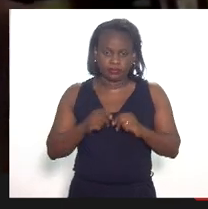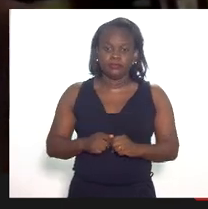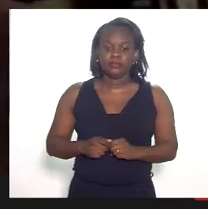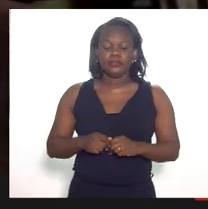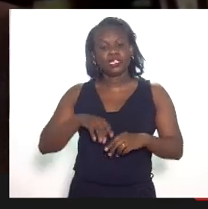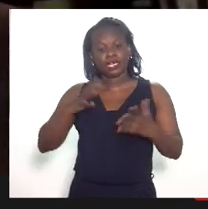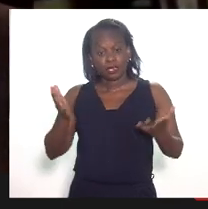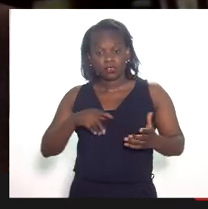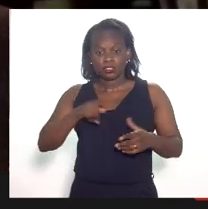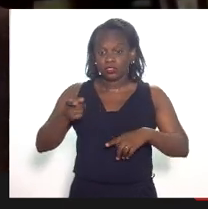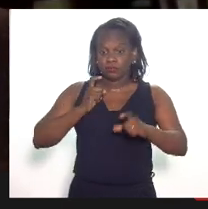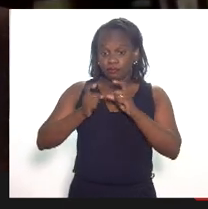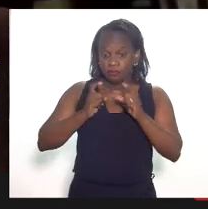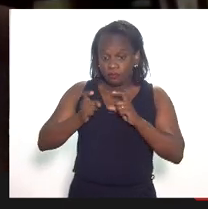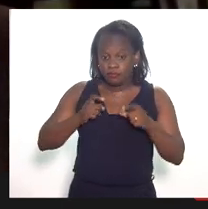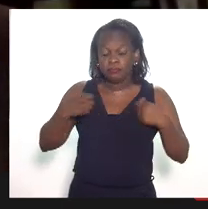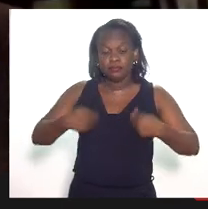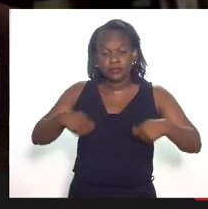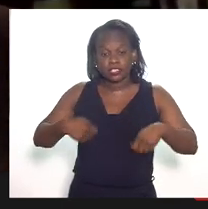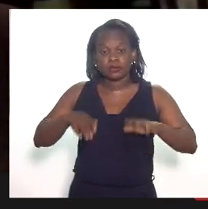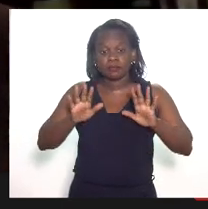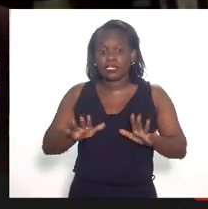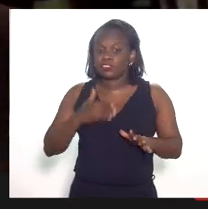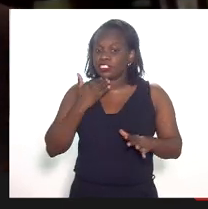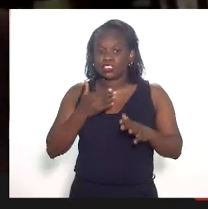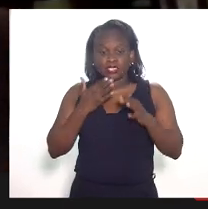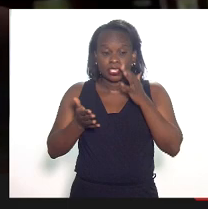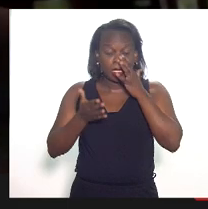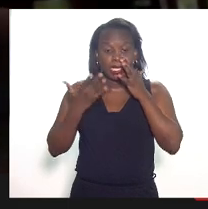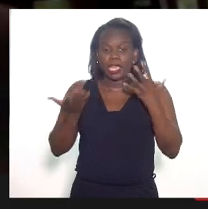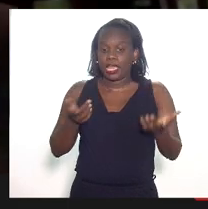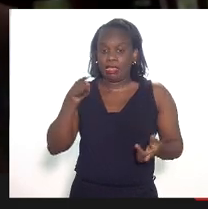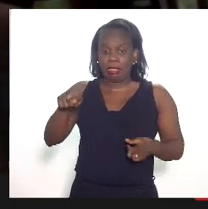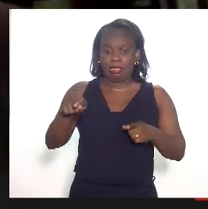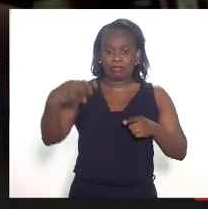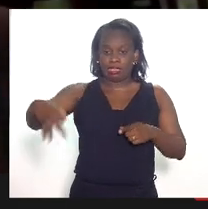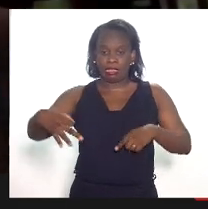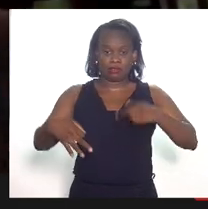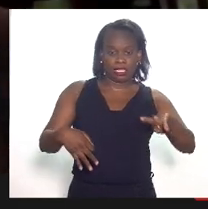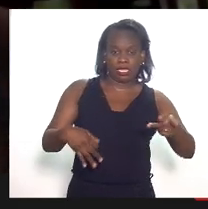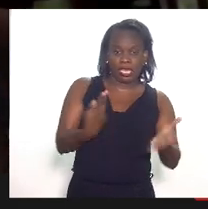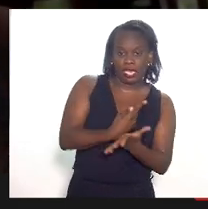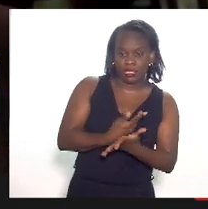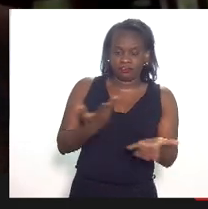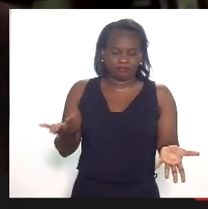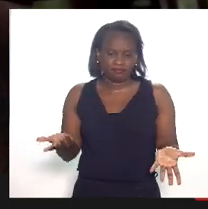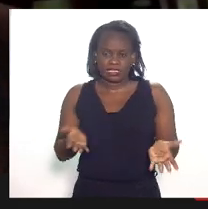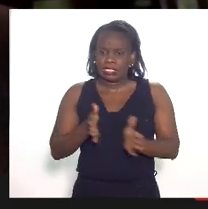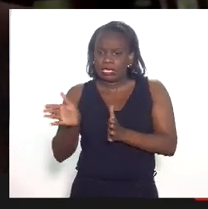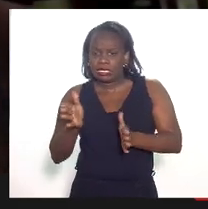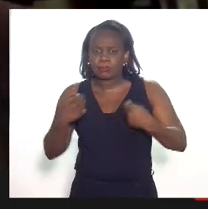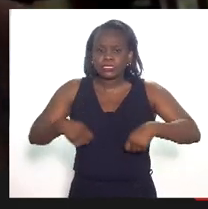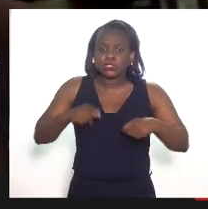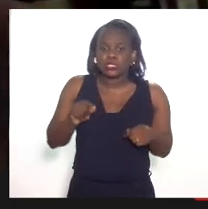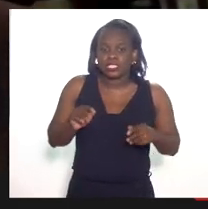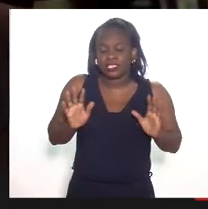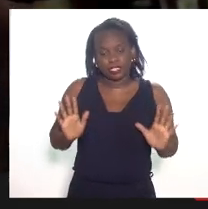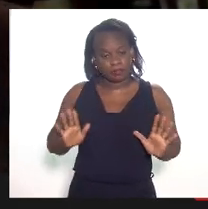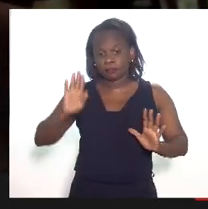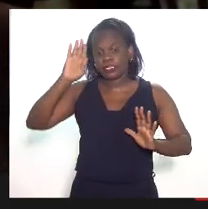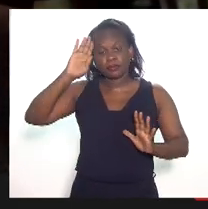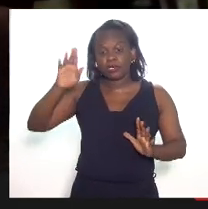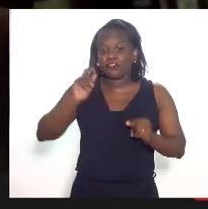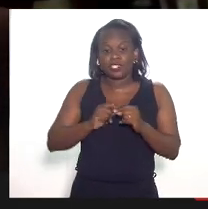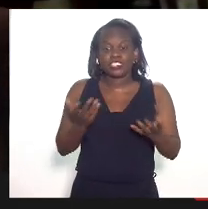Cabe a gente fazer essa discussão, porém, não adianta aqui querer apontar quem está certo, quem está errado, qual o caminho que tem que ser seguido, é o principal que a gente